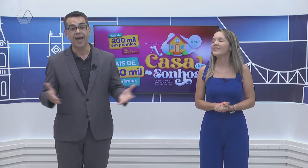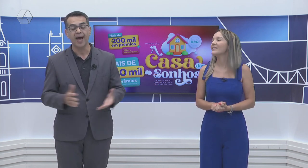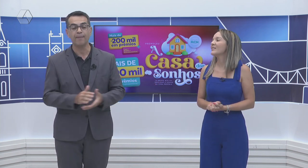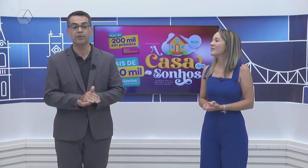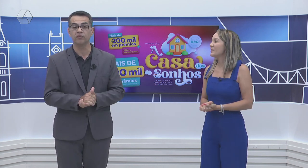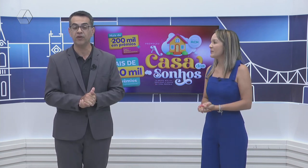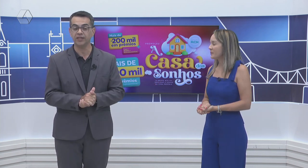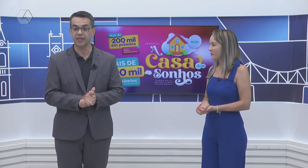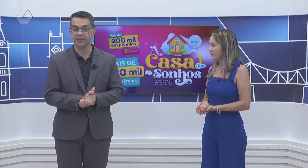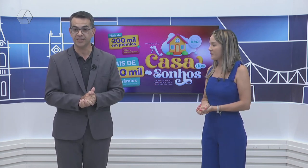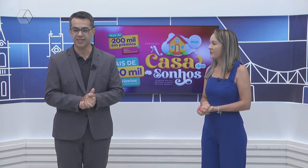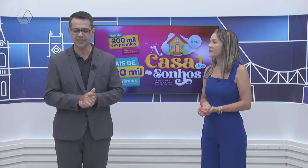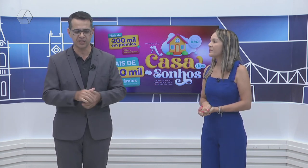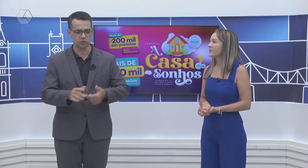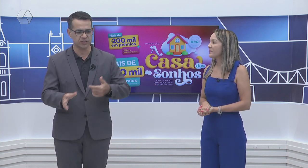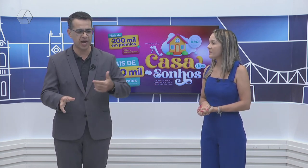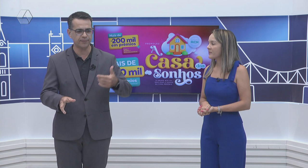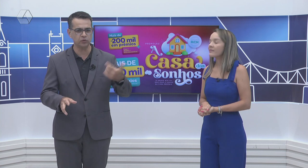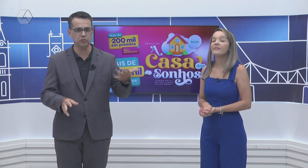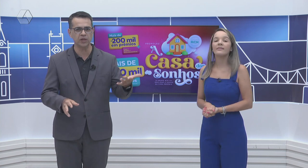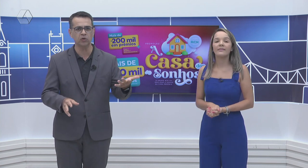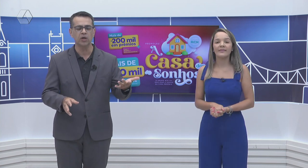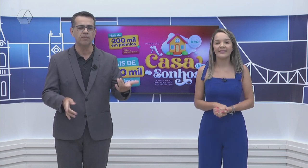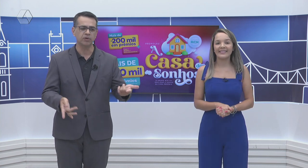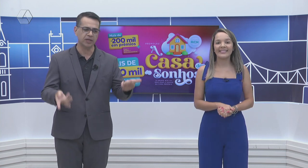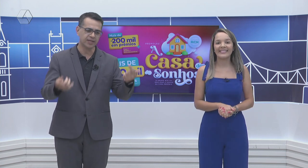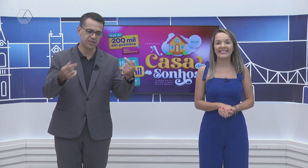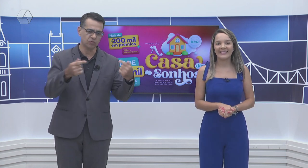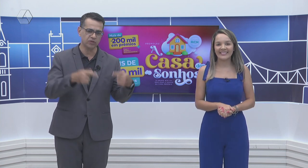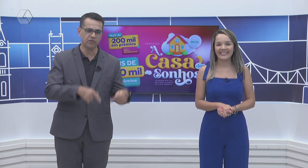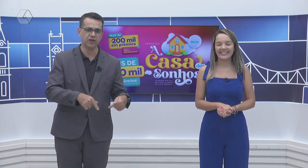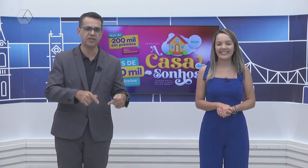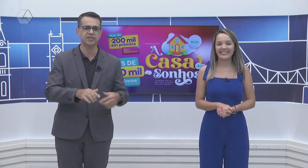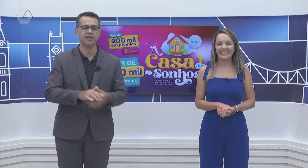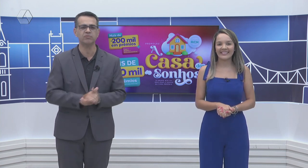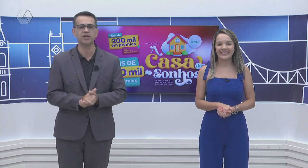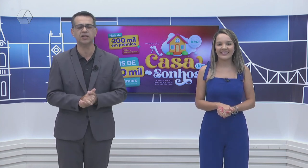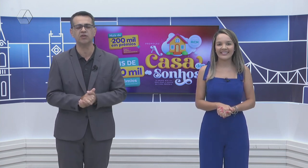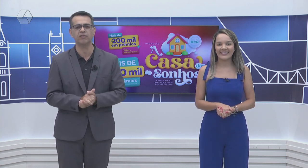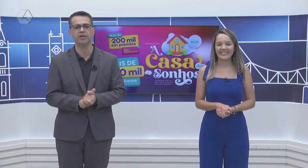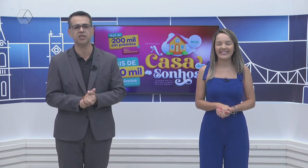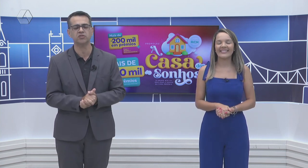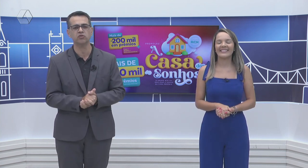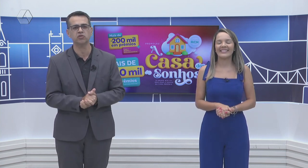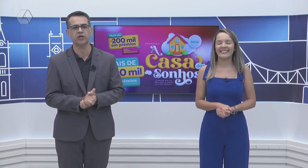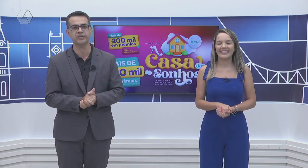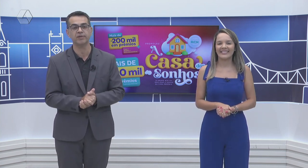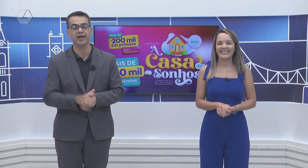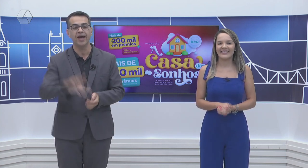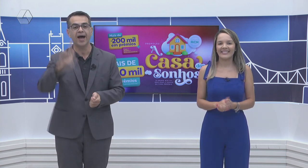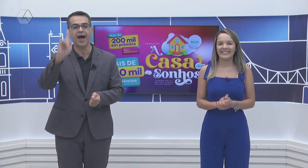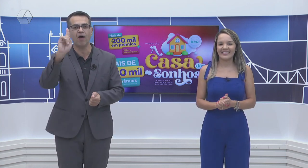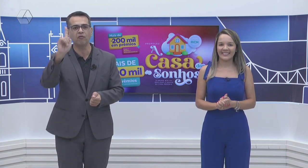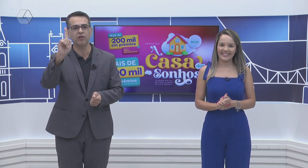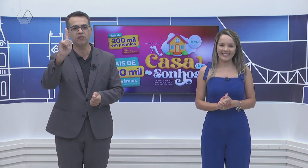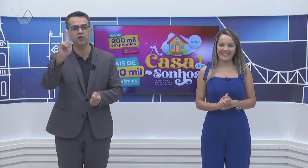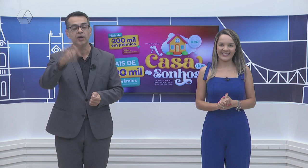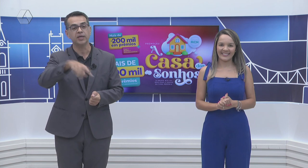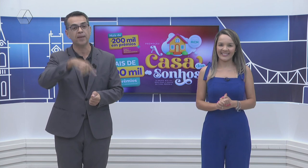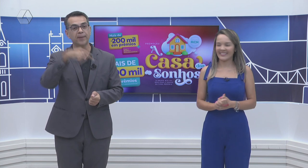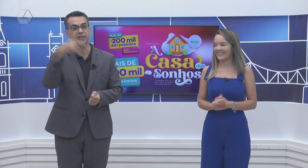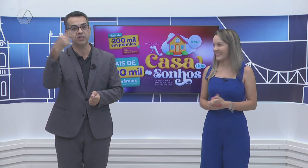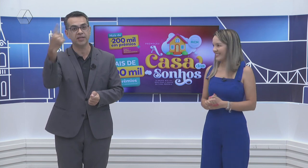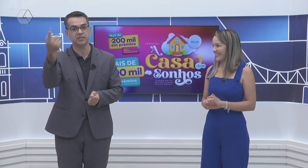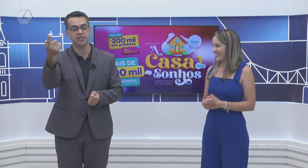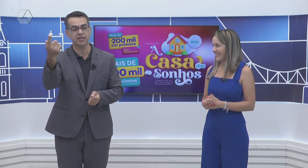semana. Aproveitem a sexta, o sábado, o domingo, porque na segunda-feira estaremos aqui novamente às 11 horas da manhã, ao vivo,